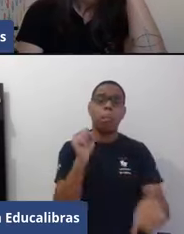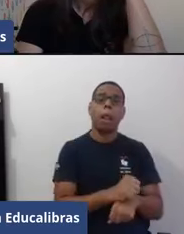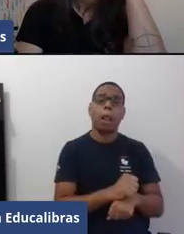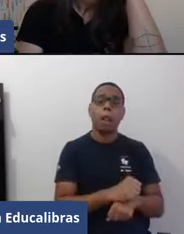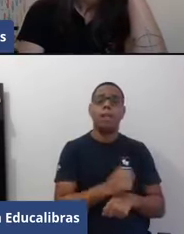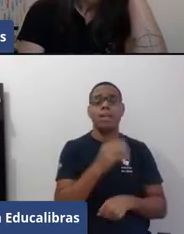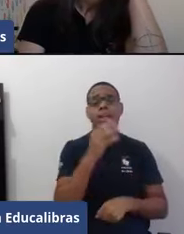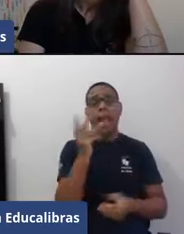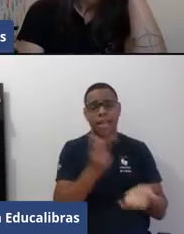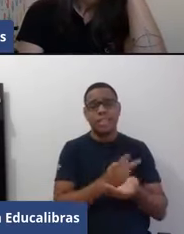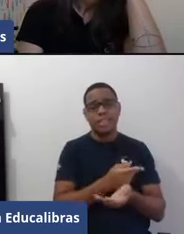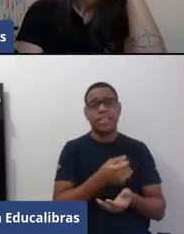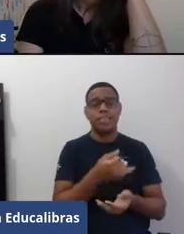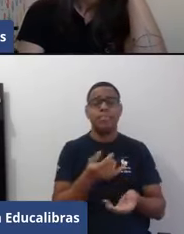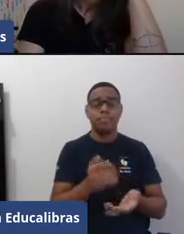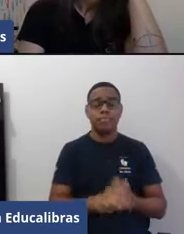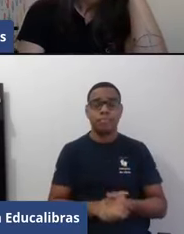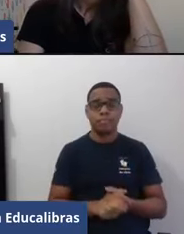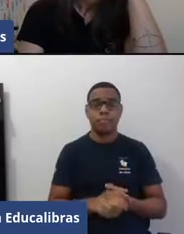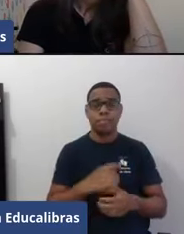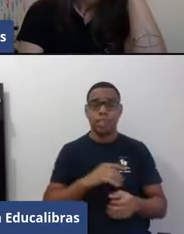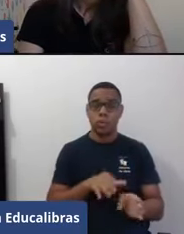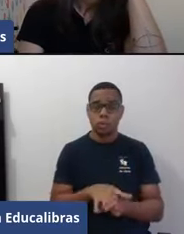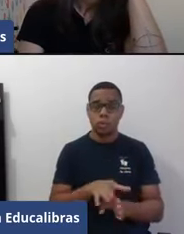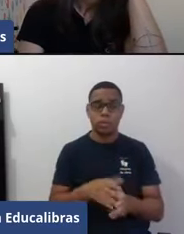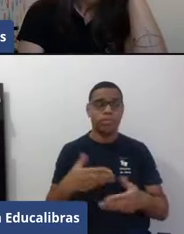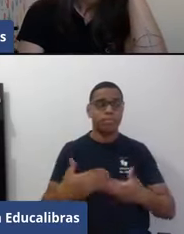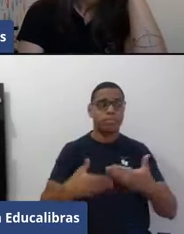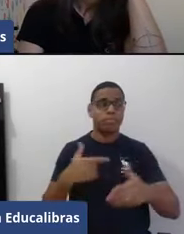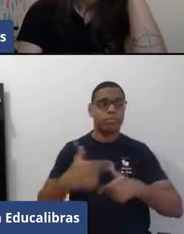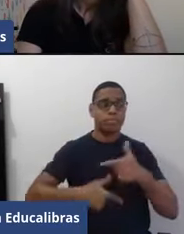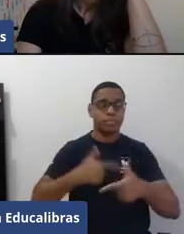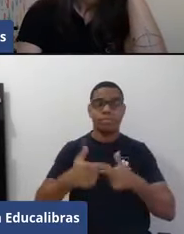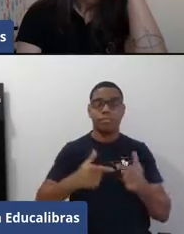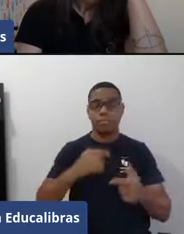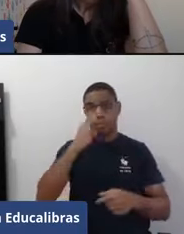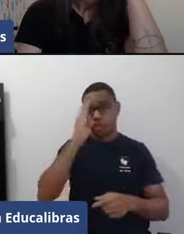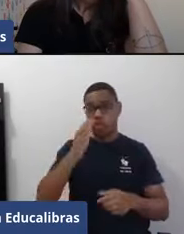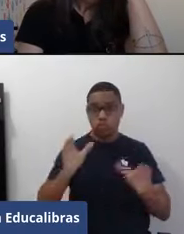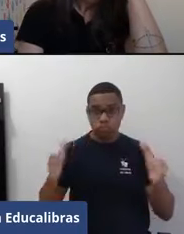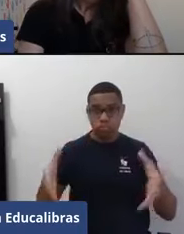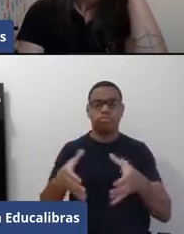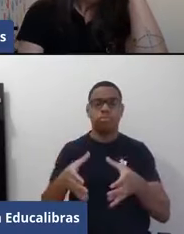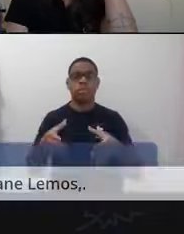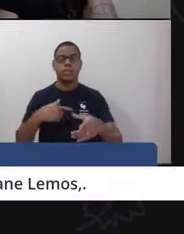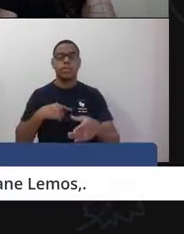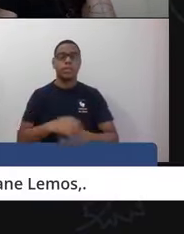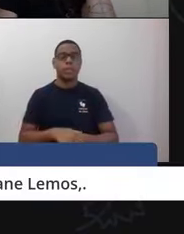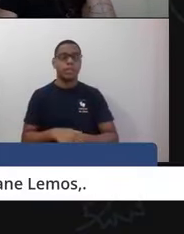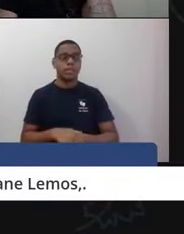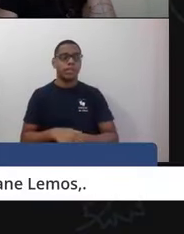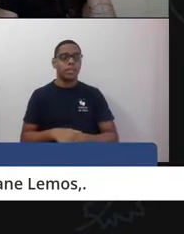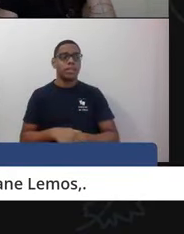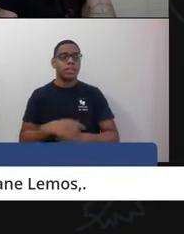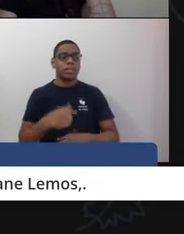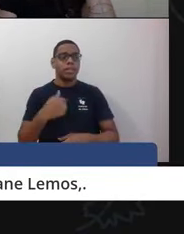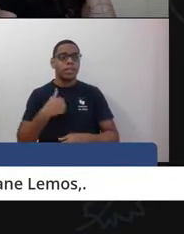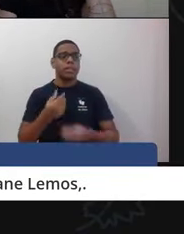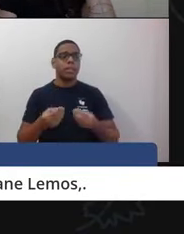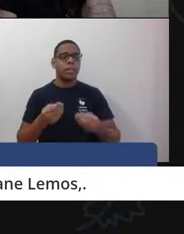modernizar o modo de conselho agora, nós vamos trabalhar diretamente com o governo. Eu estou muito feliz com a minha publicação,